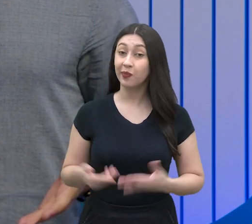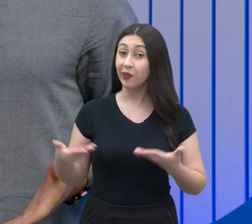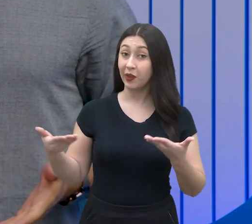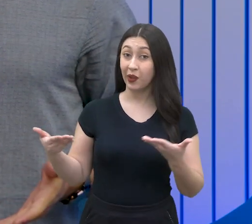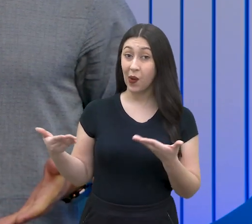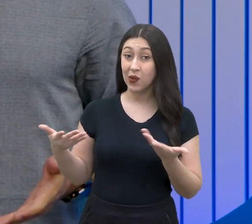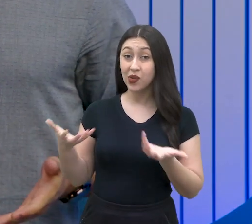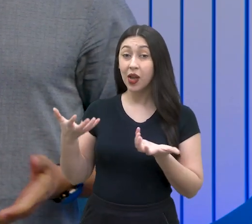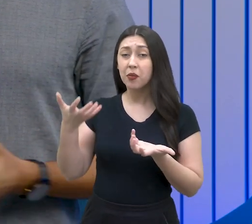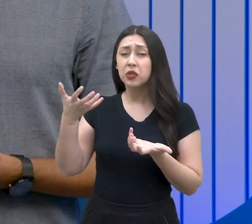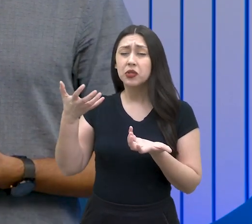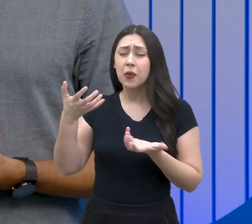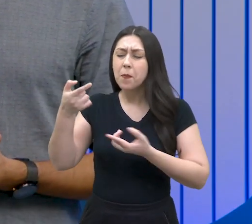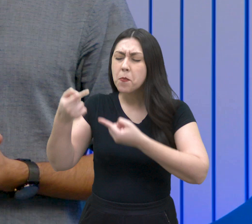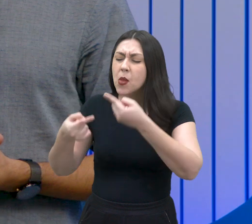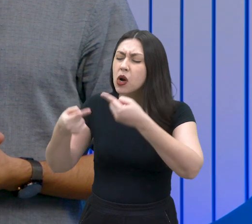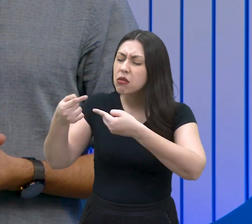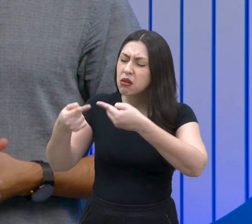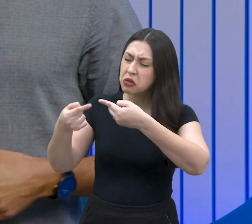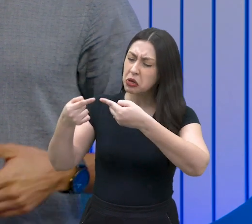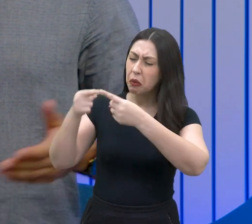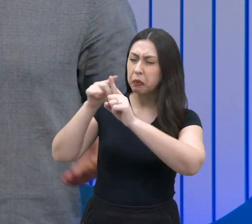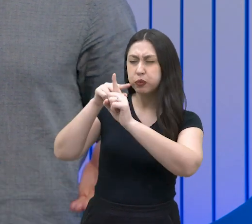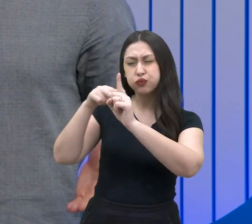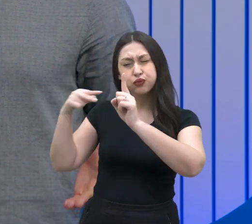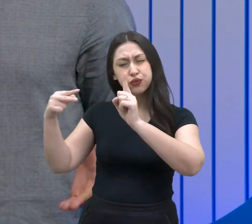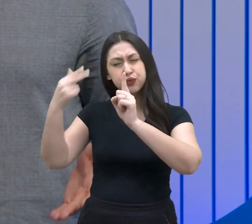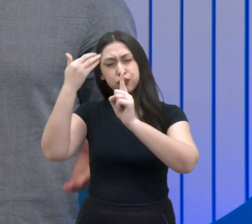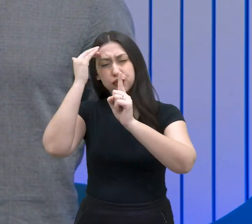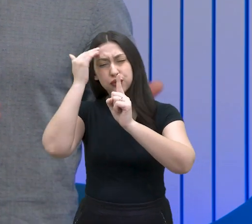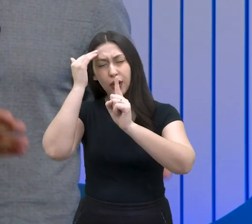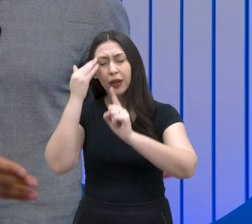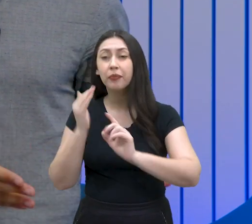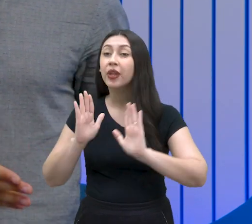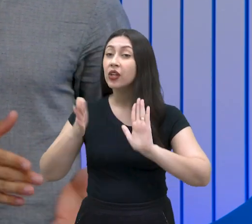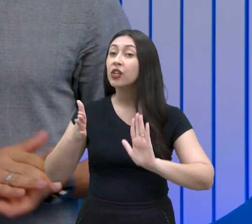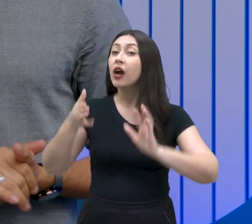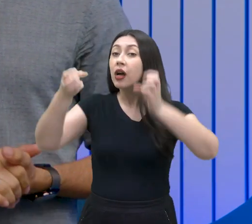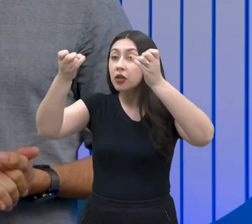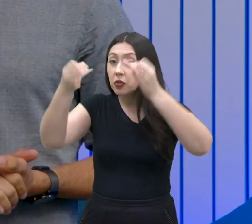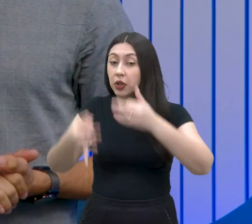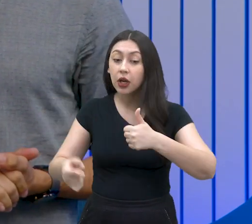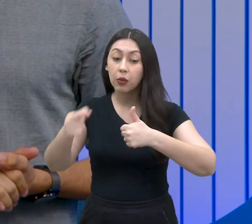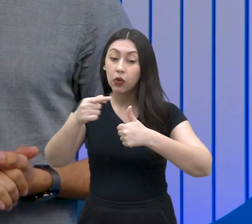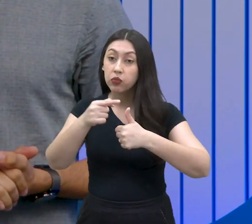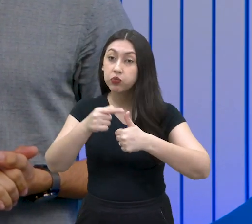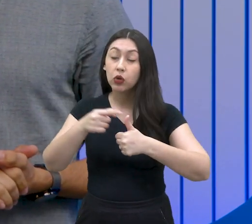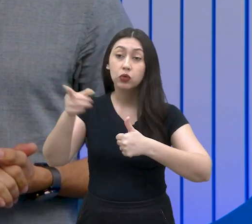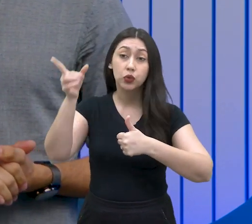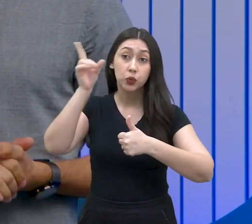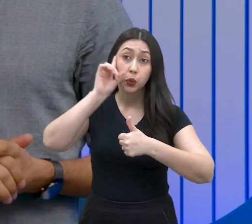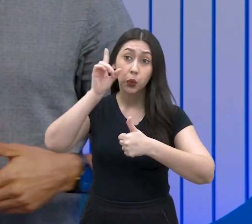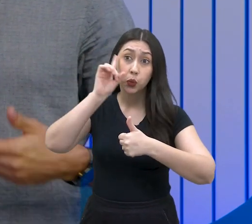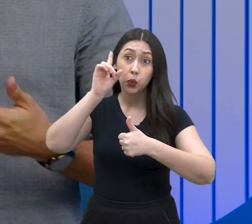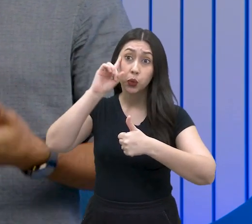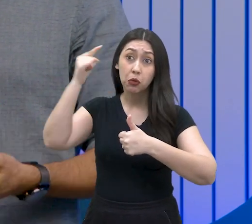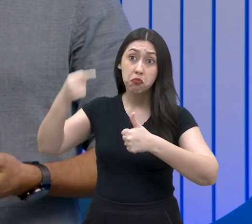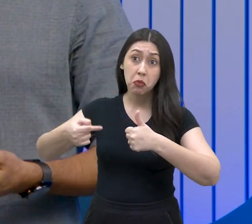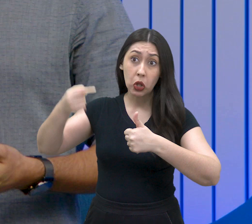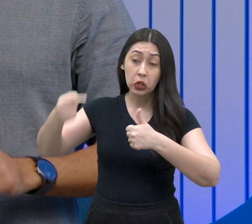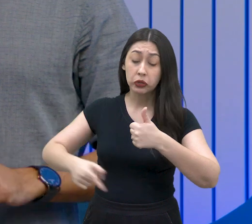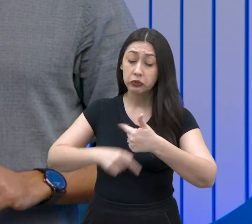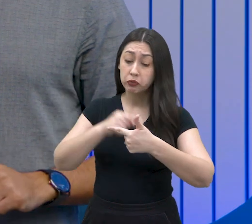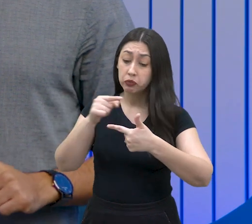E hoje a gente quer entender a política sob todos os ângulos. Já falamos sobre a presença da política na nossa vida